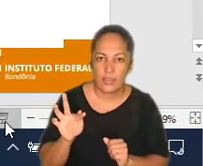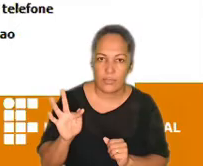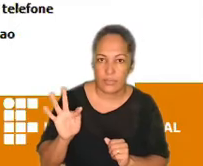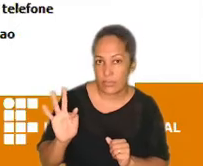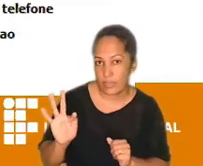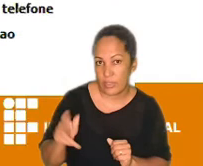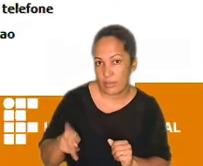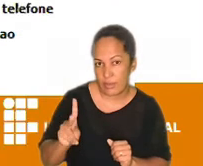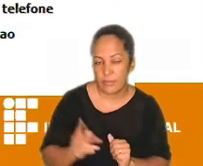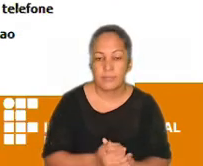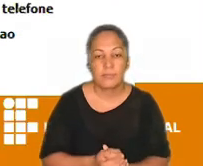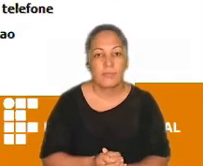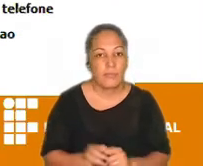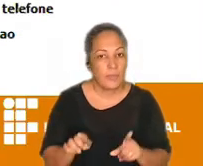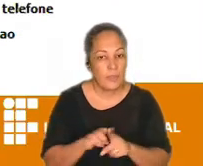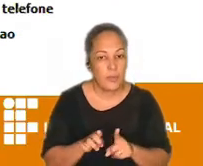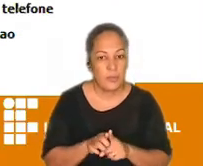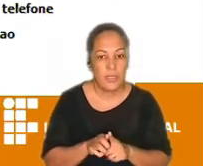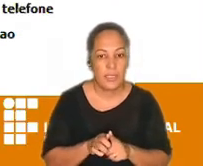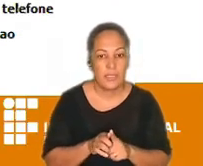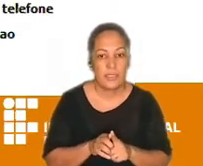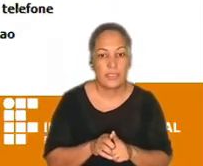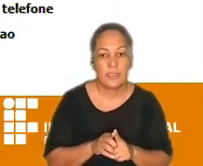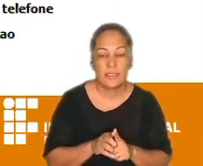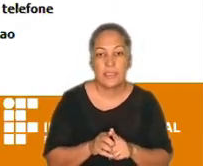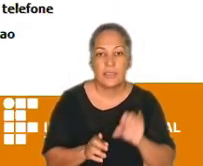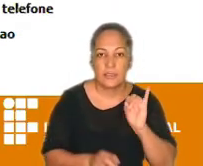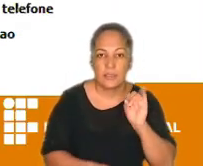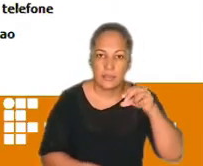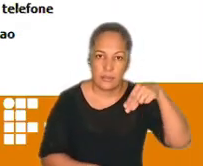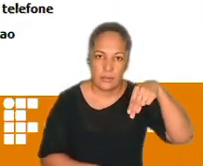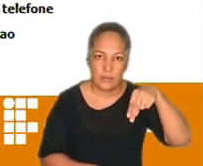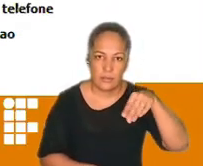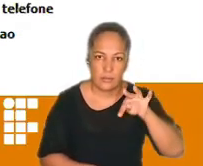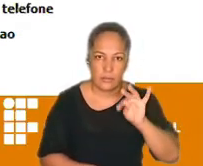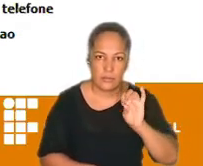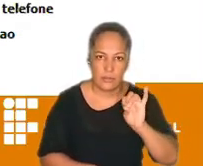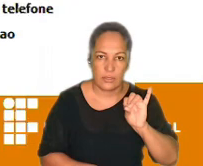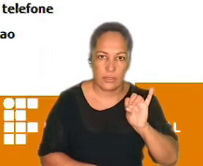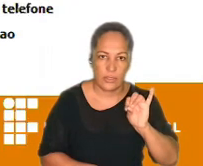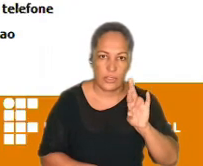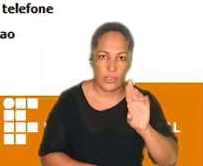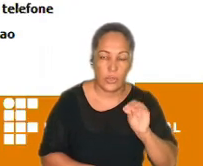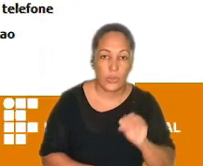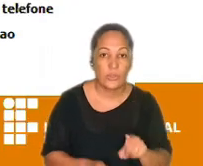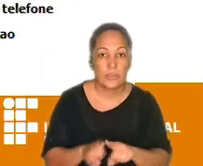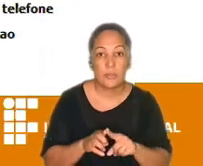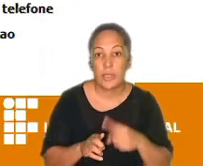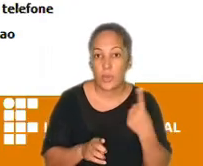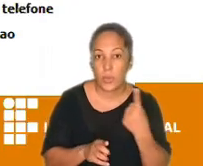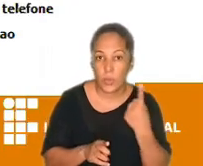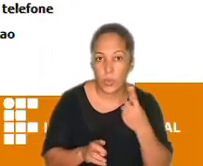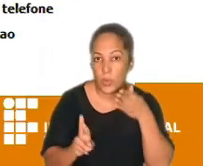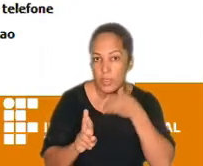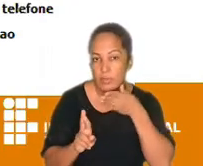FK, do tipo inteiro, tá? 1. 1 é referência, um exemplo seria o